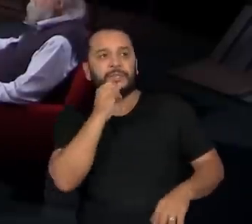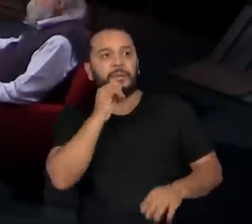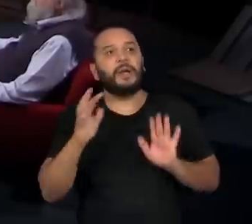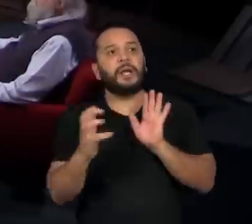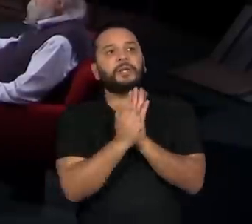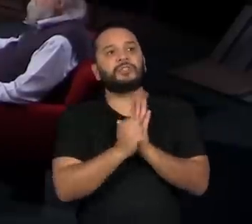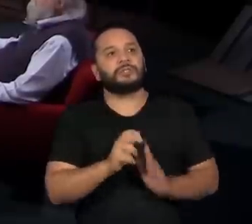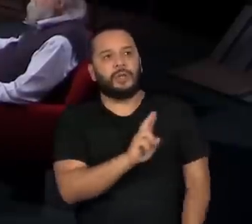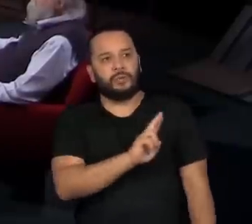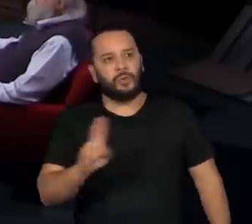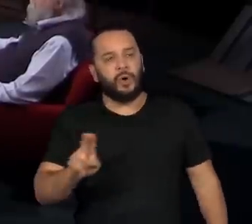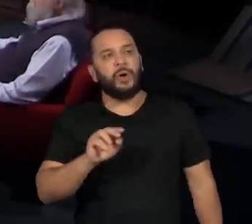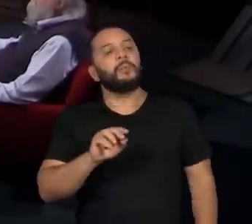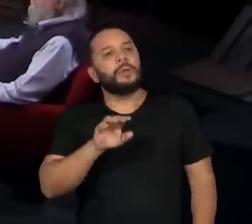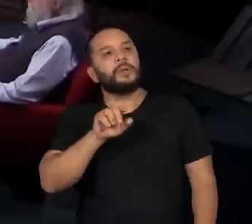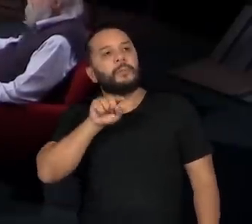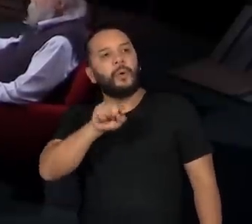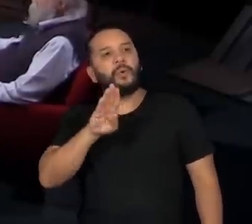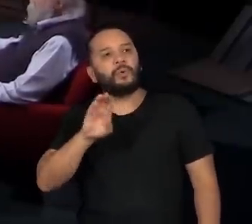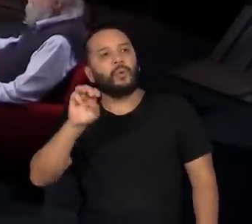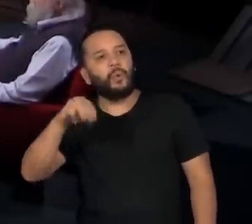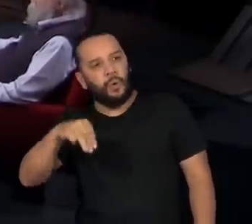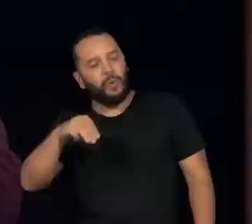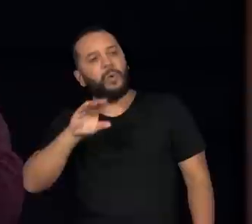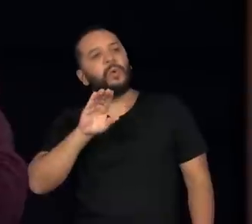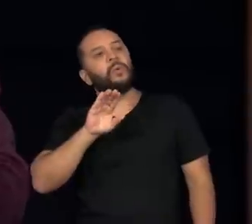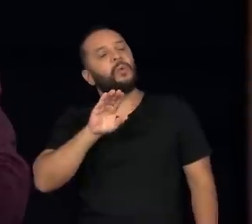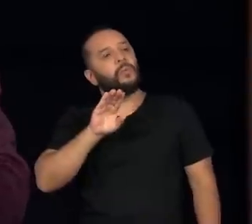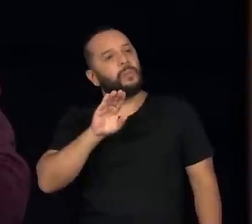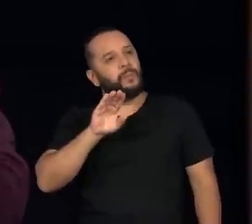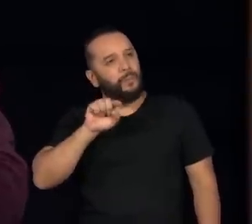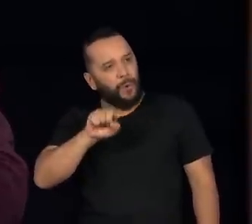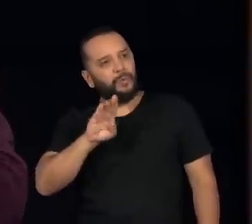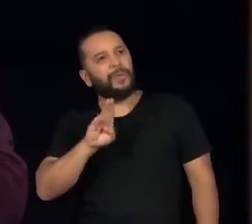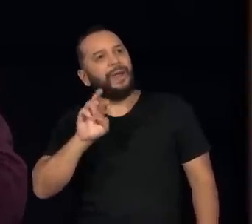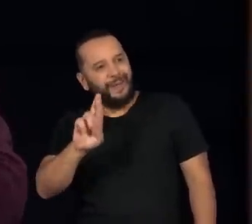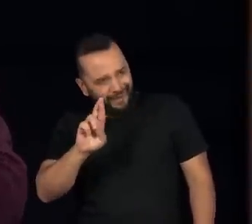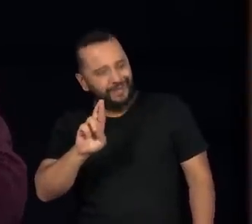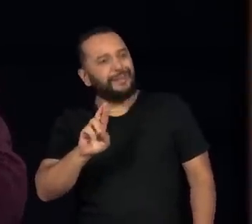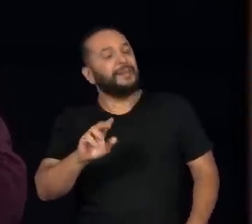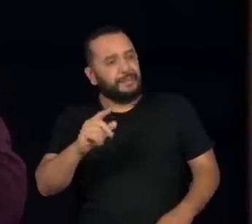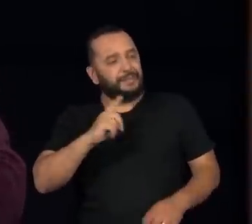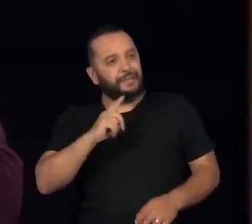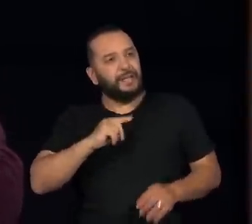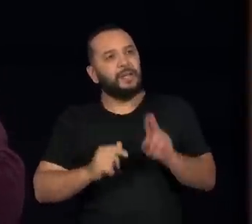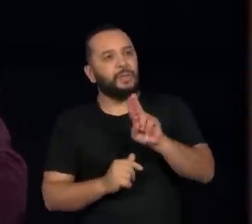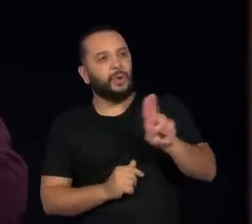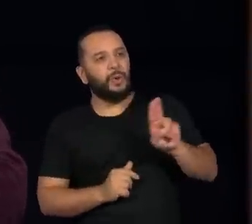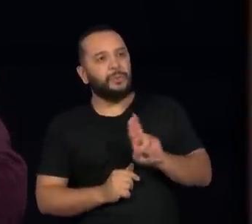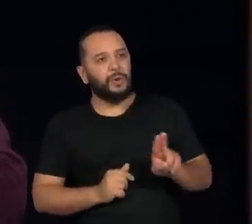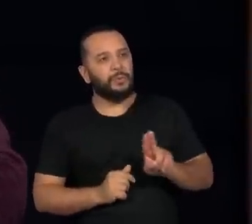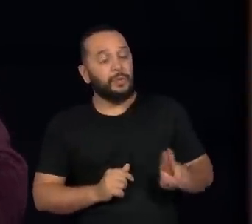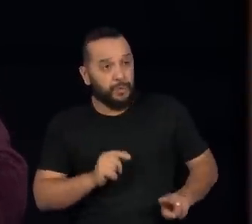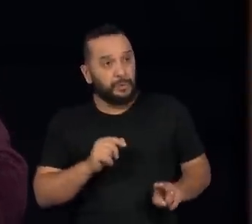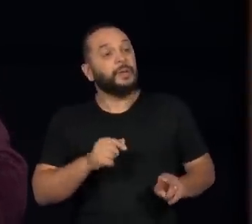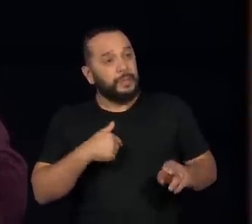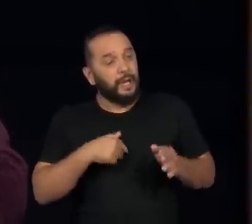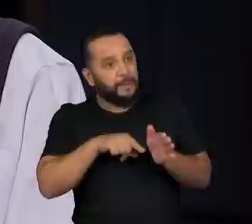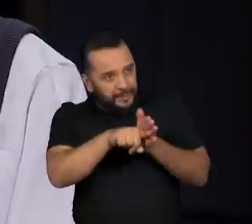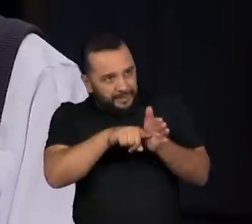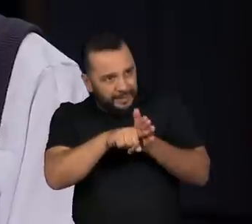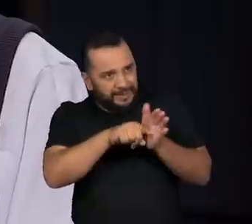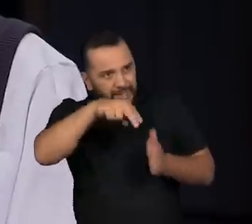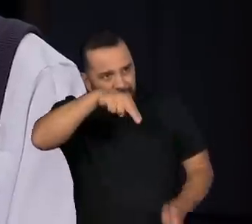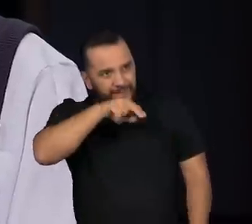nome lá.com.br ou outro desses prefixo fixos aí é lá que eles procuram isso